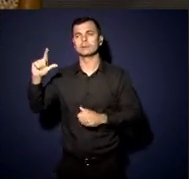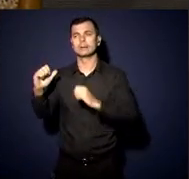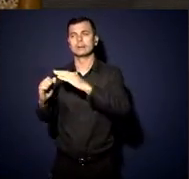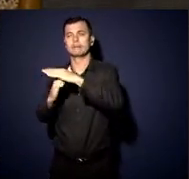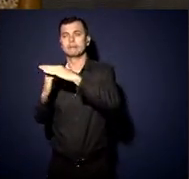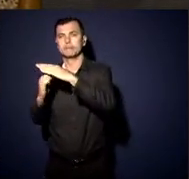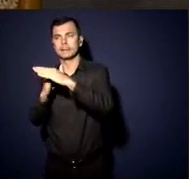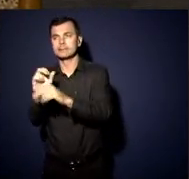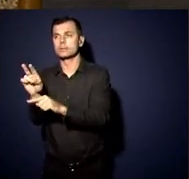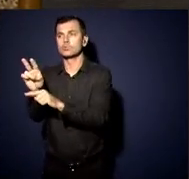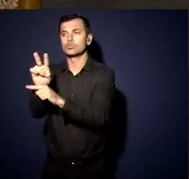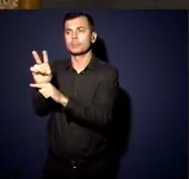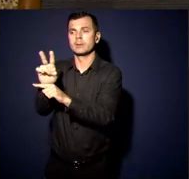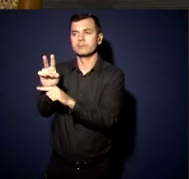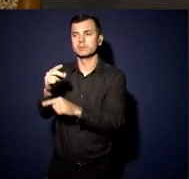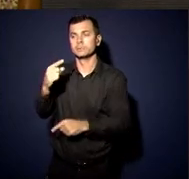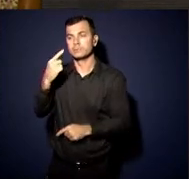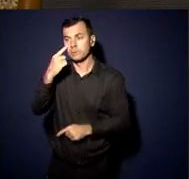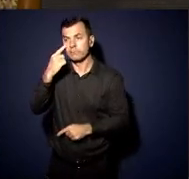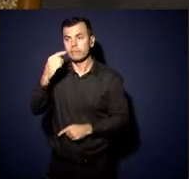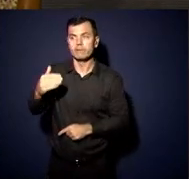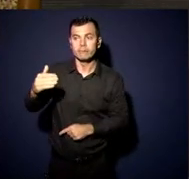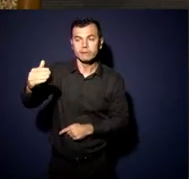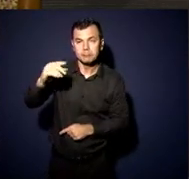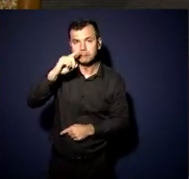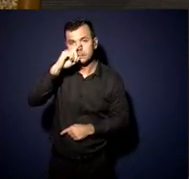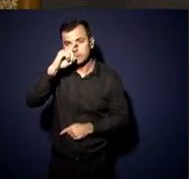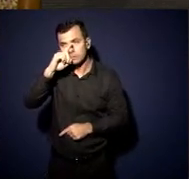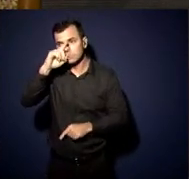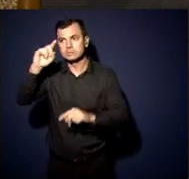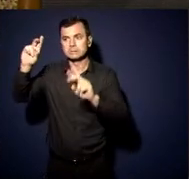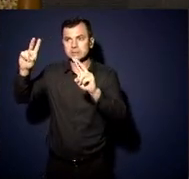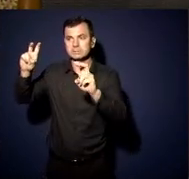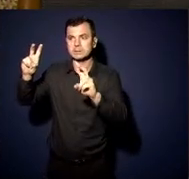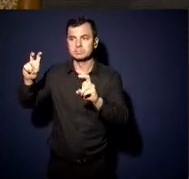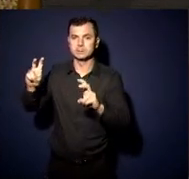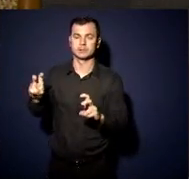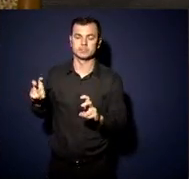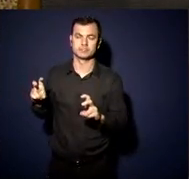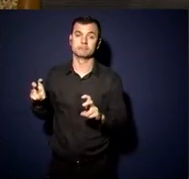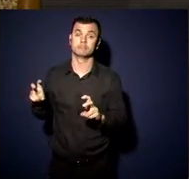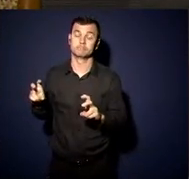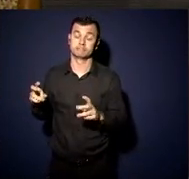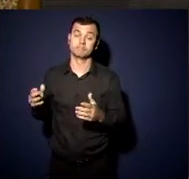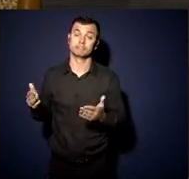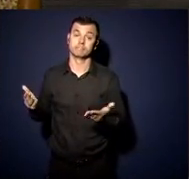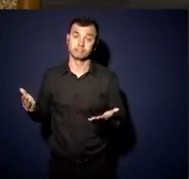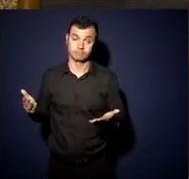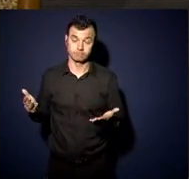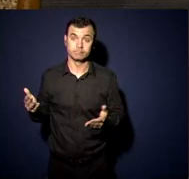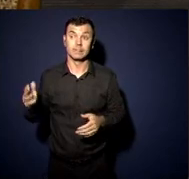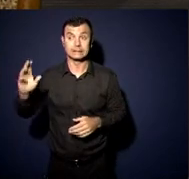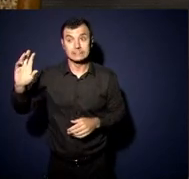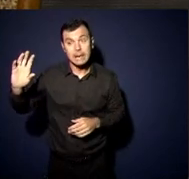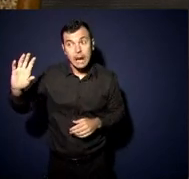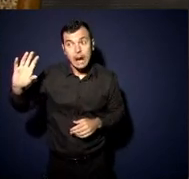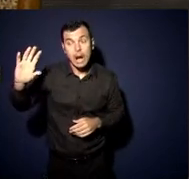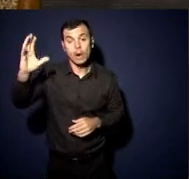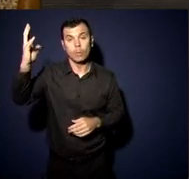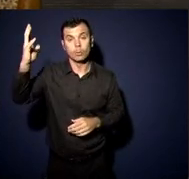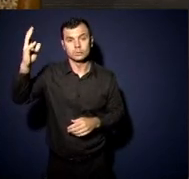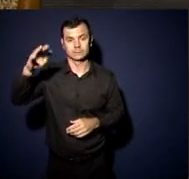a classificação de risco envolvido em cada uma dessas questões esse caso ele é um caso rumoroso